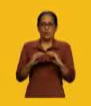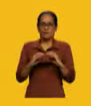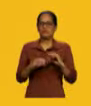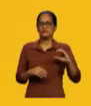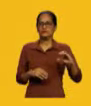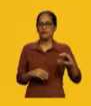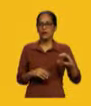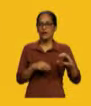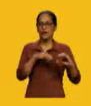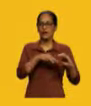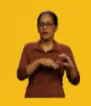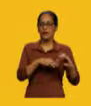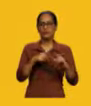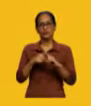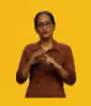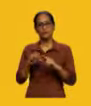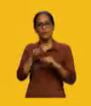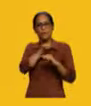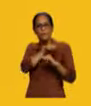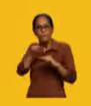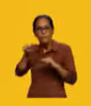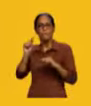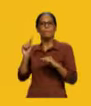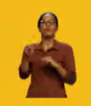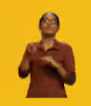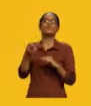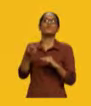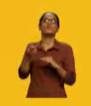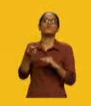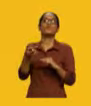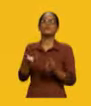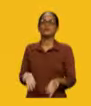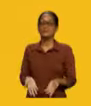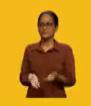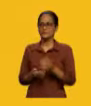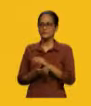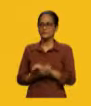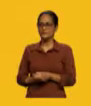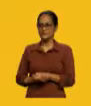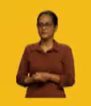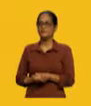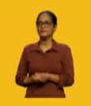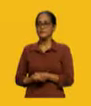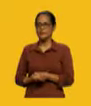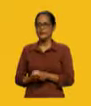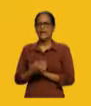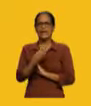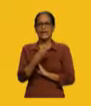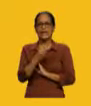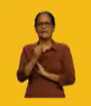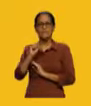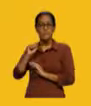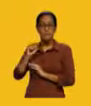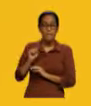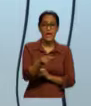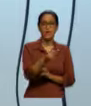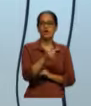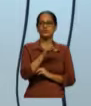um risco na horizontal, que é 1000. Não é 36 milhões e 900 mil? É